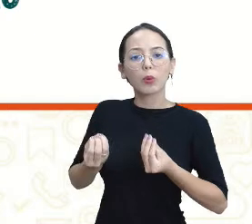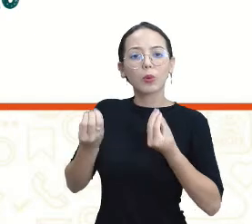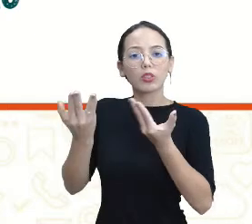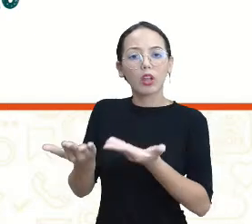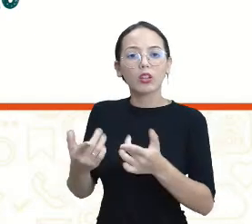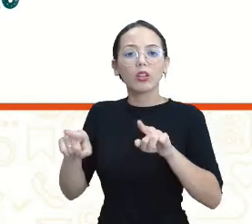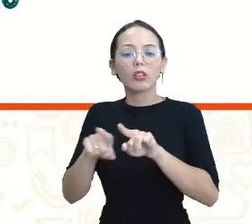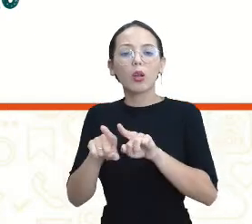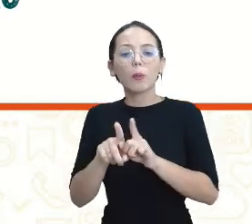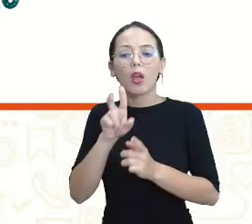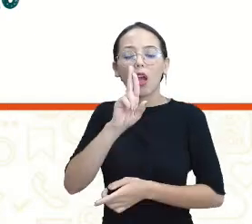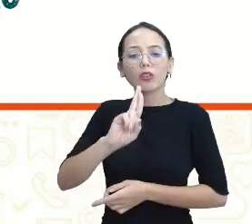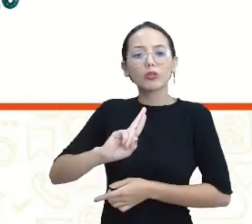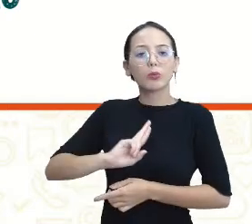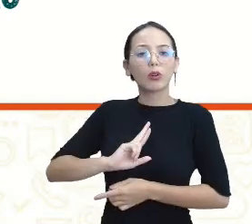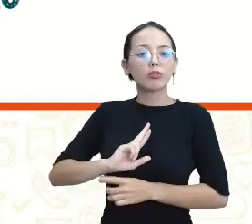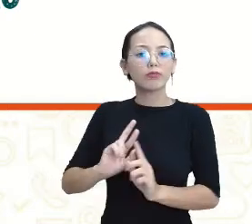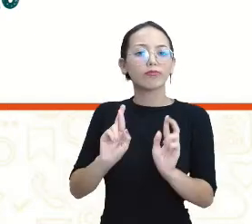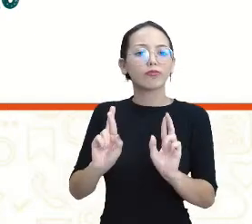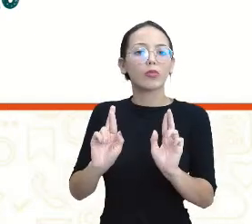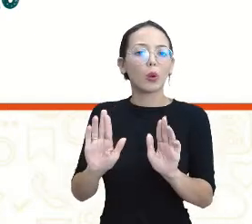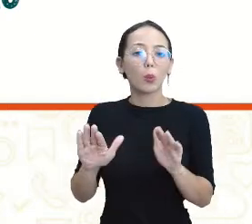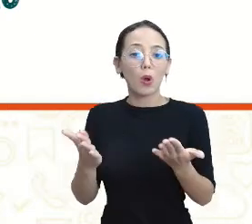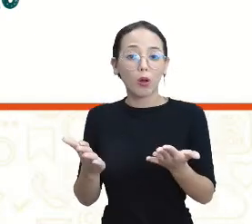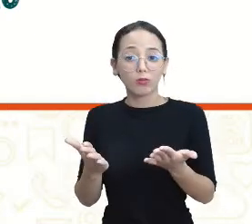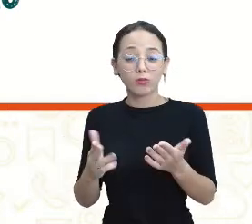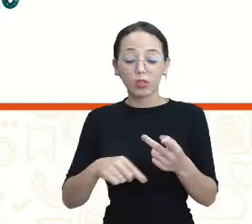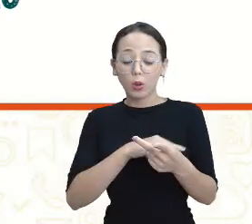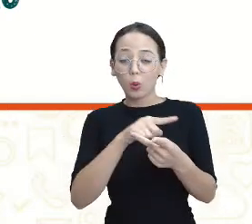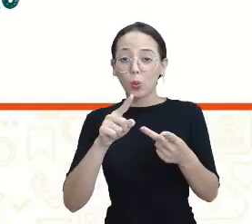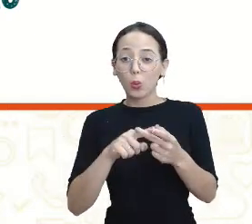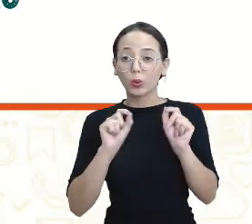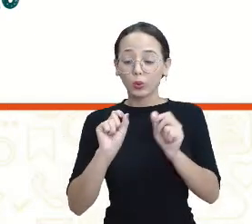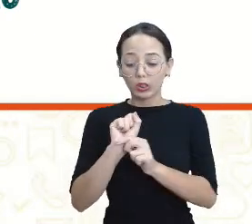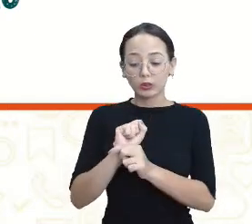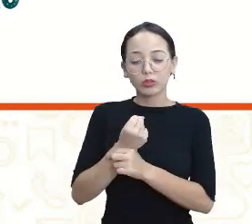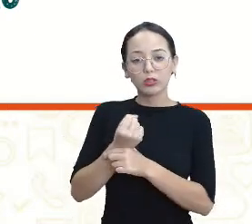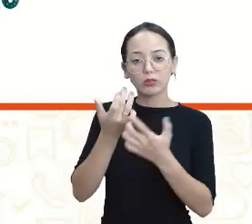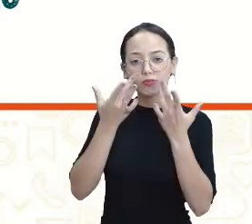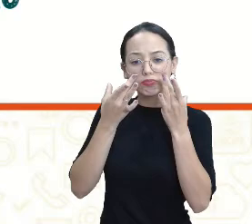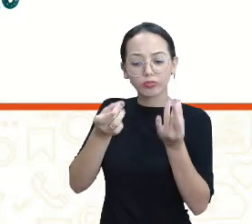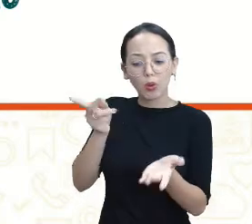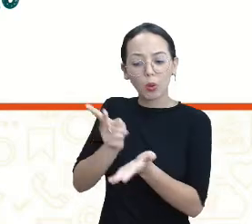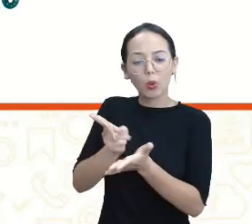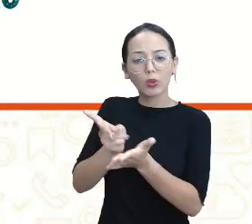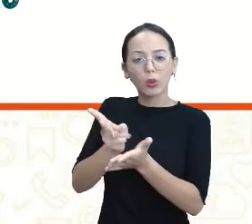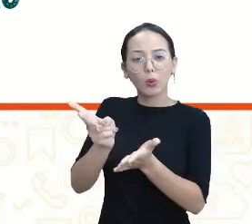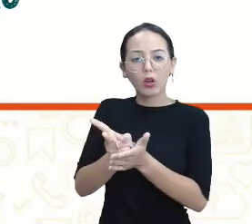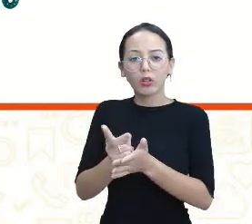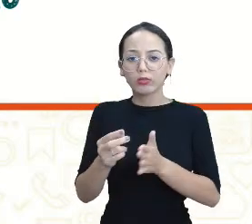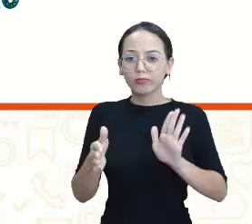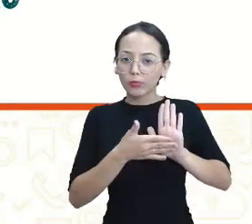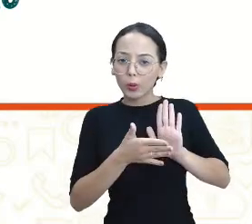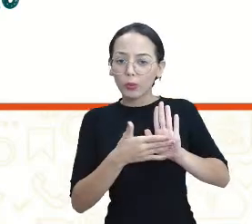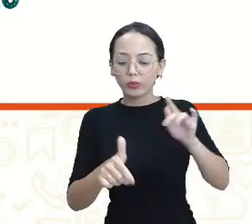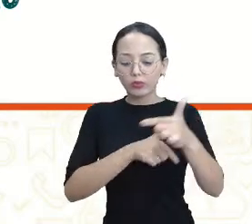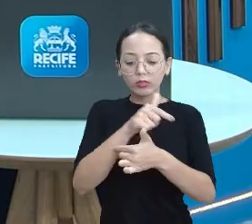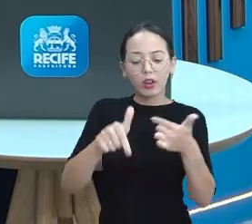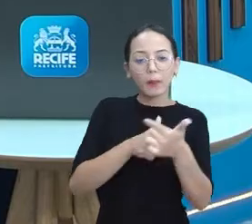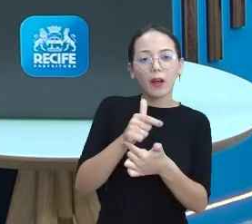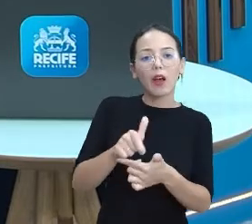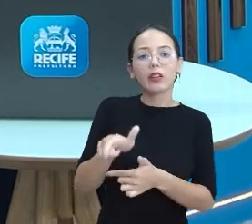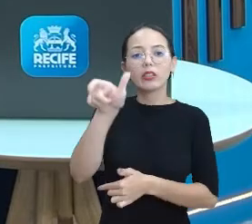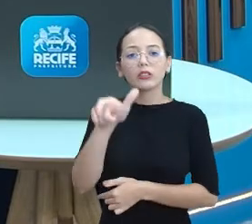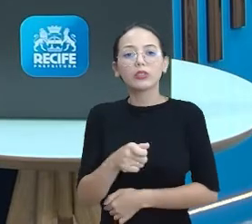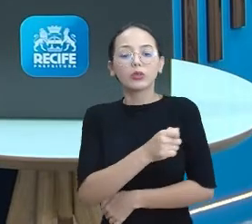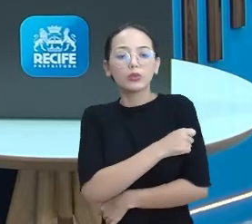que tipo de resposta você espera? A sustentação da atenção. Quando você traz uma proposta de trabalho onde o